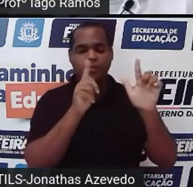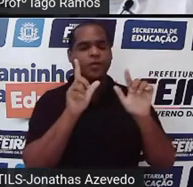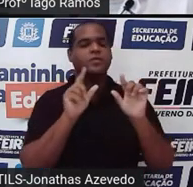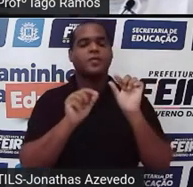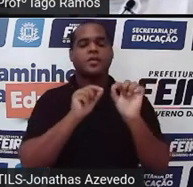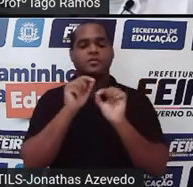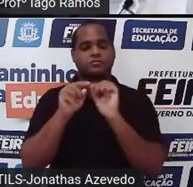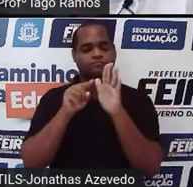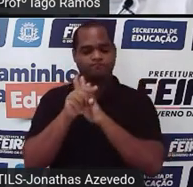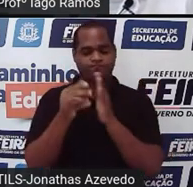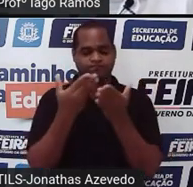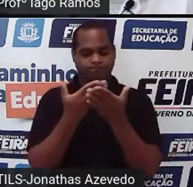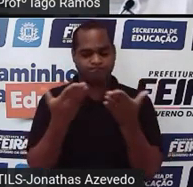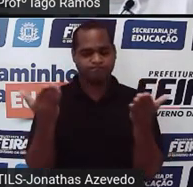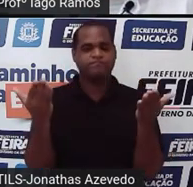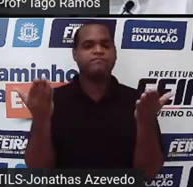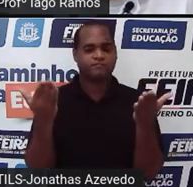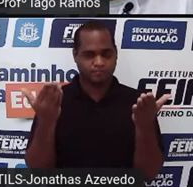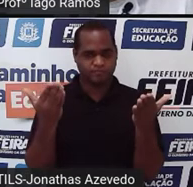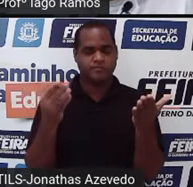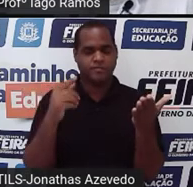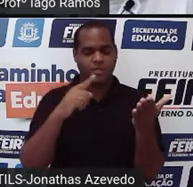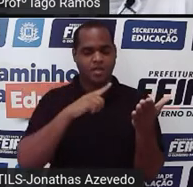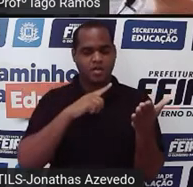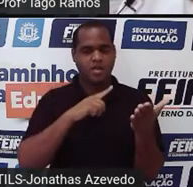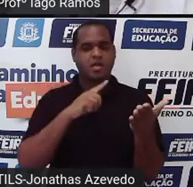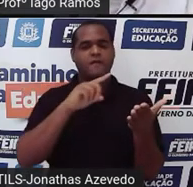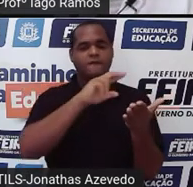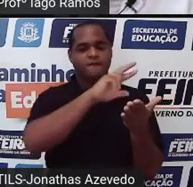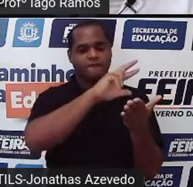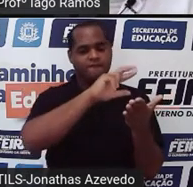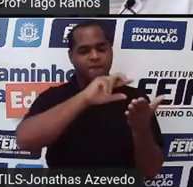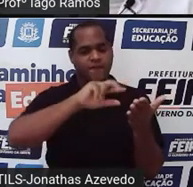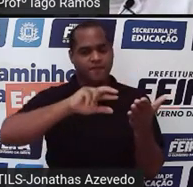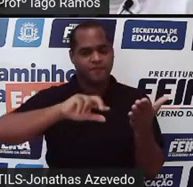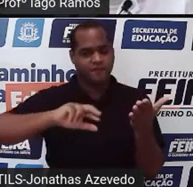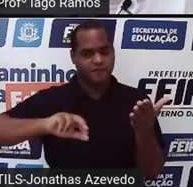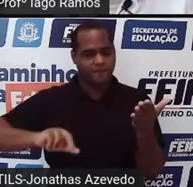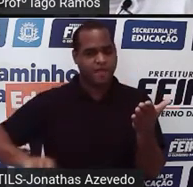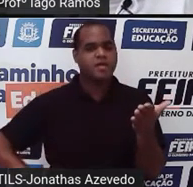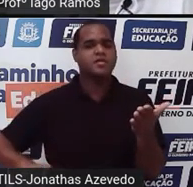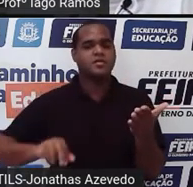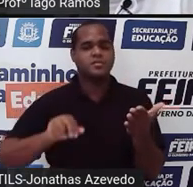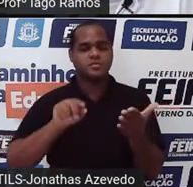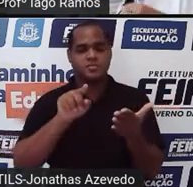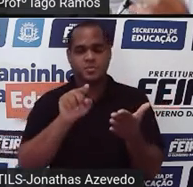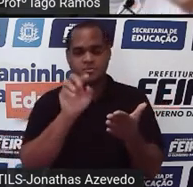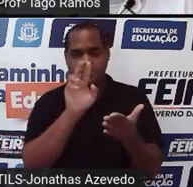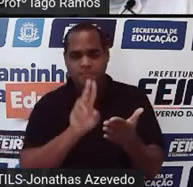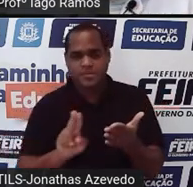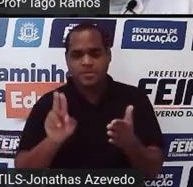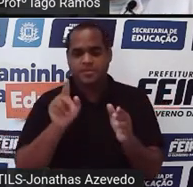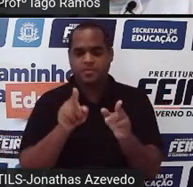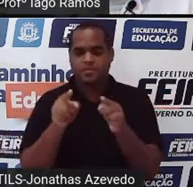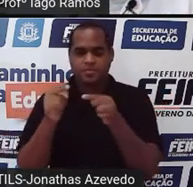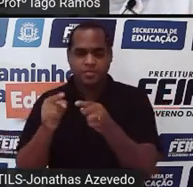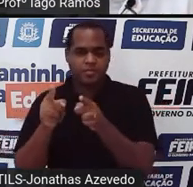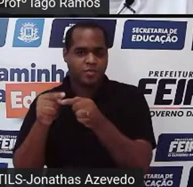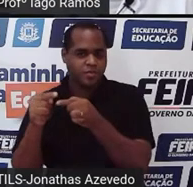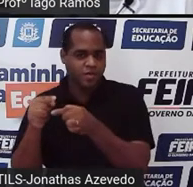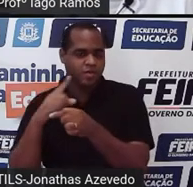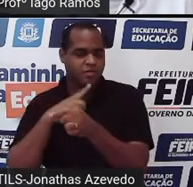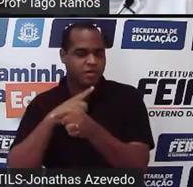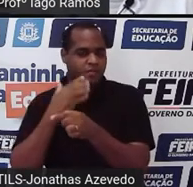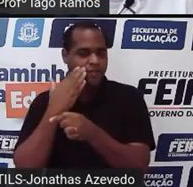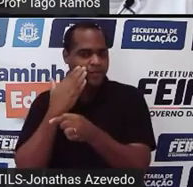a seguinte mas existem outras maneiras de a gente usar os cubinhos